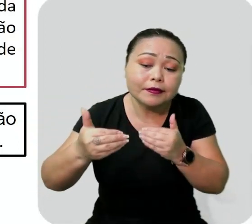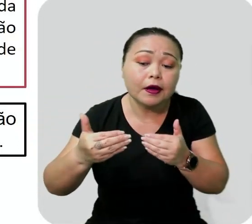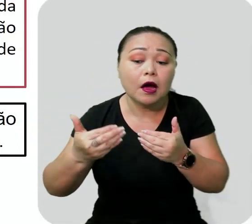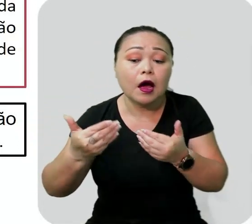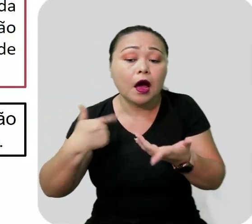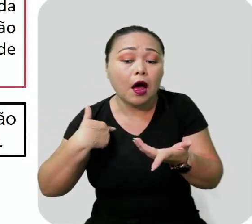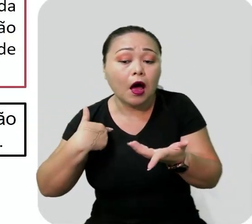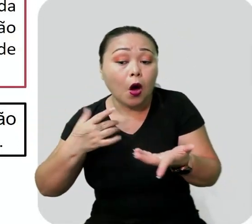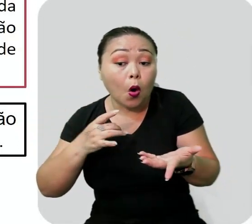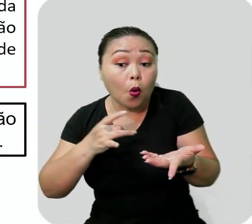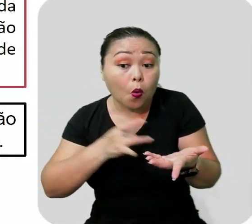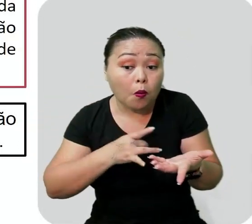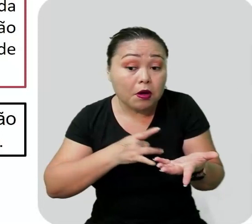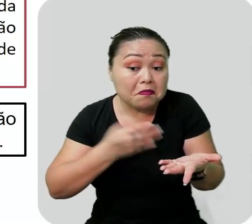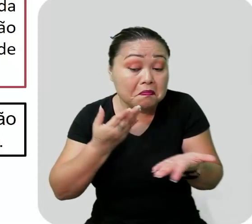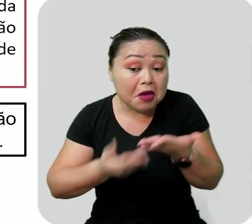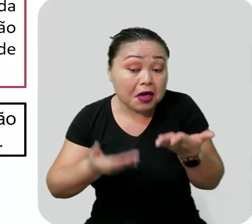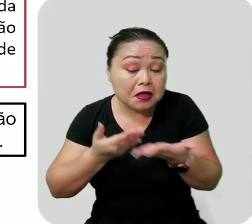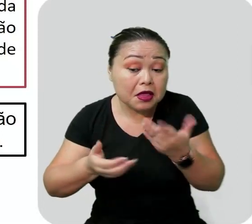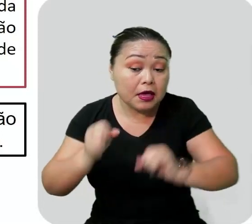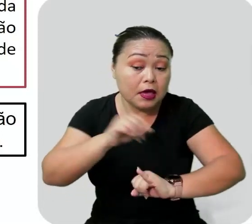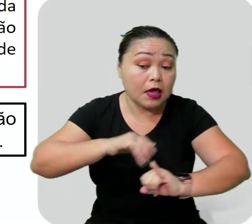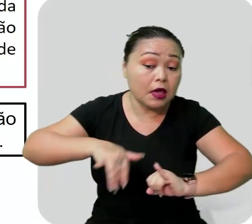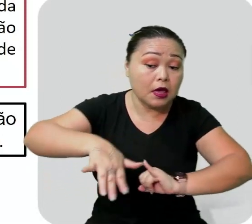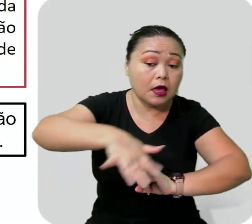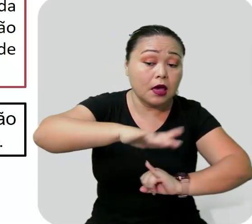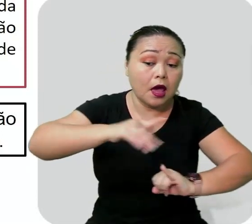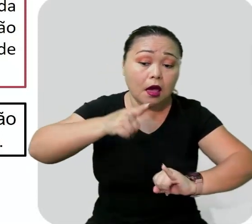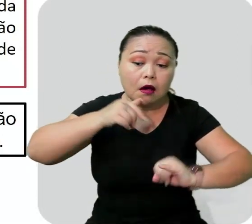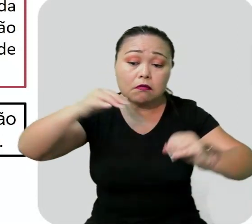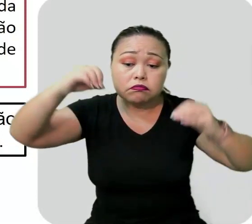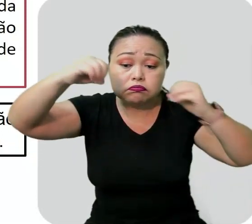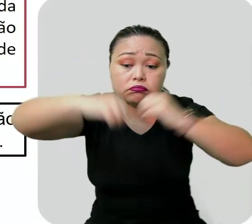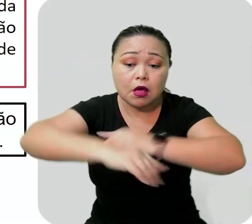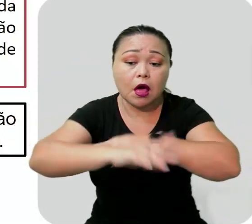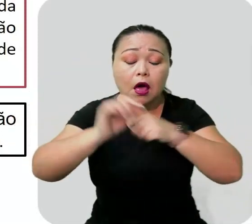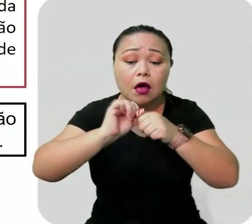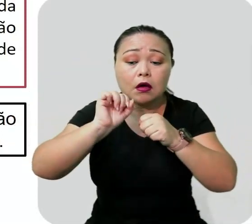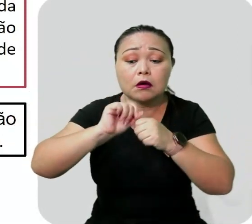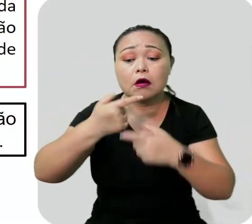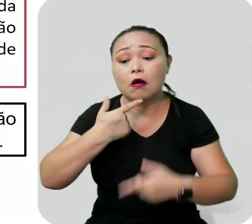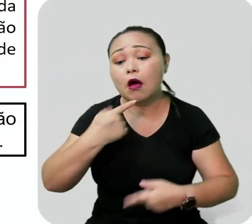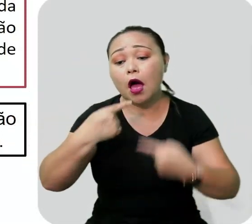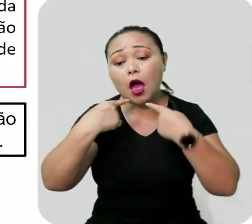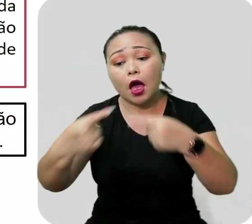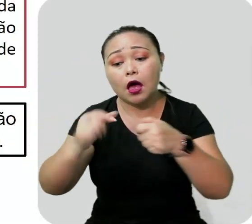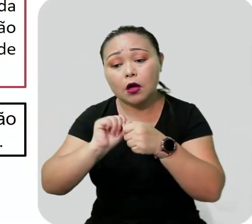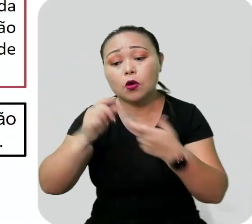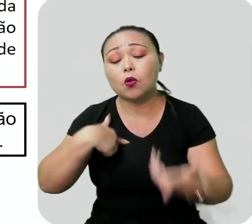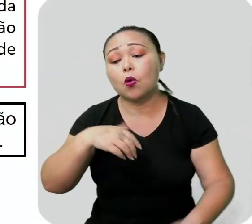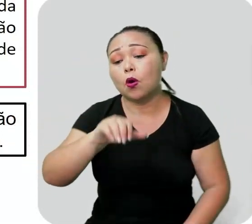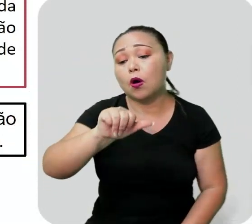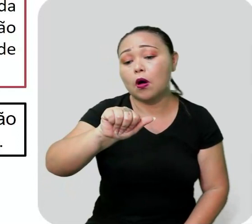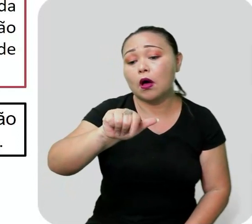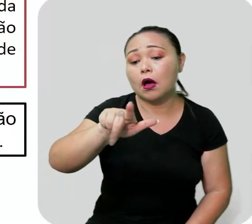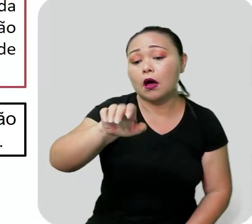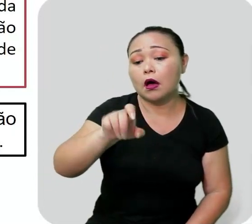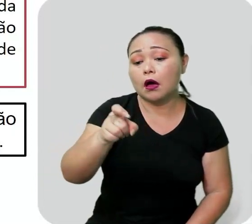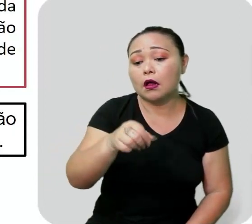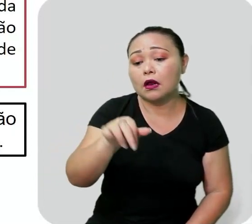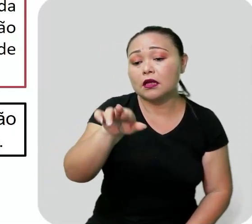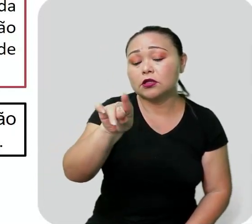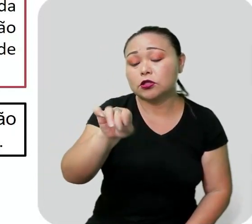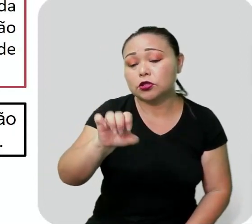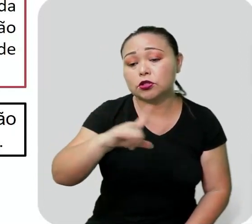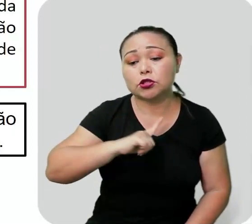poderia perder algumas de suas ilhas no Atlântico, Portugal questionou com o Papa Alexandre VI e ele alterou de